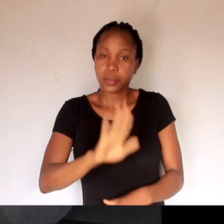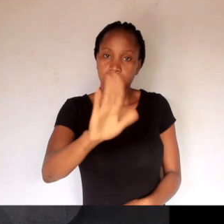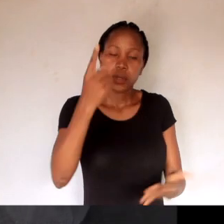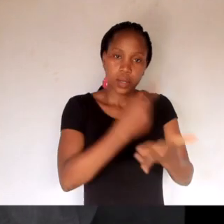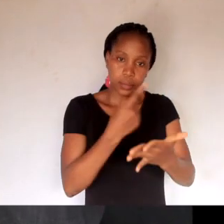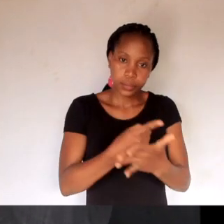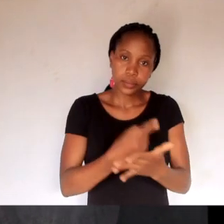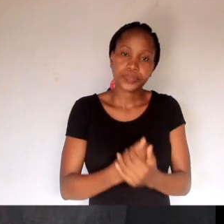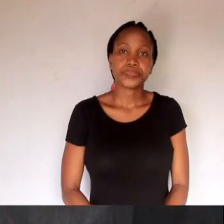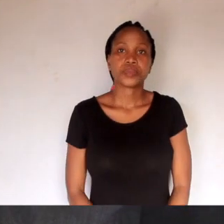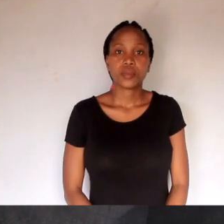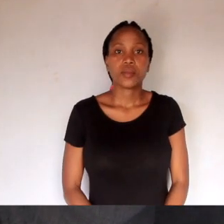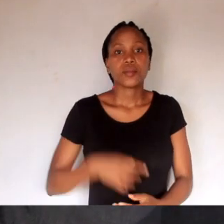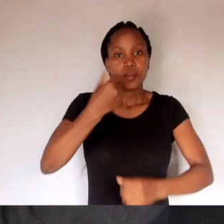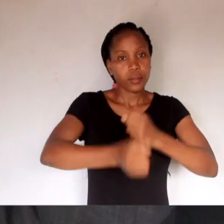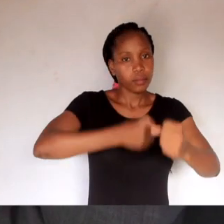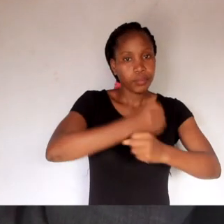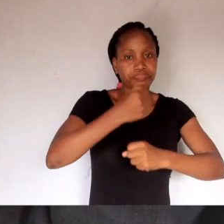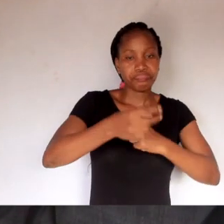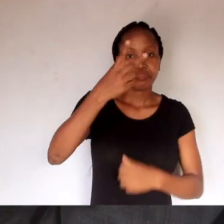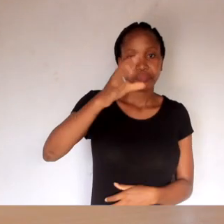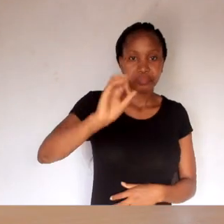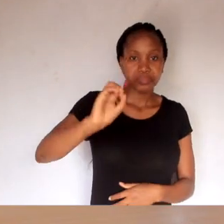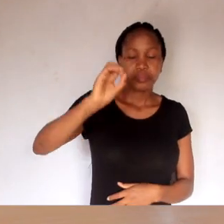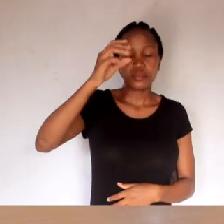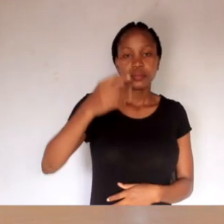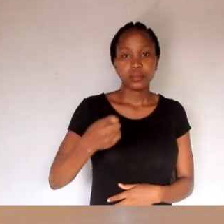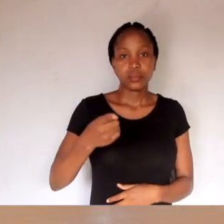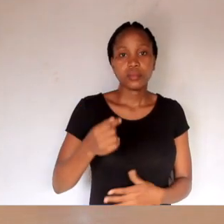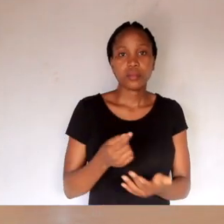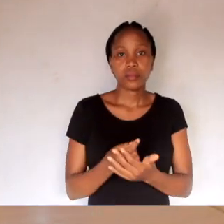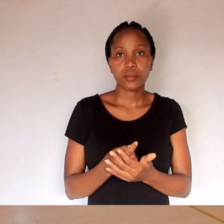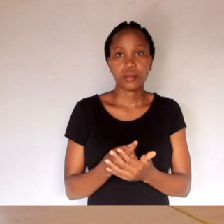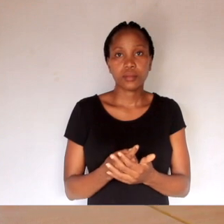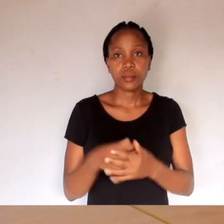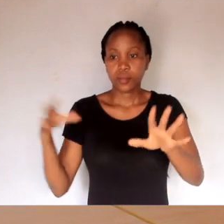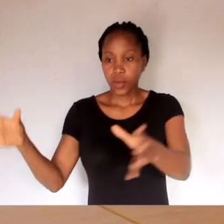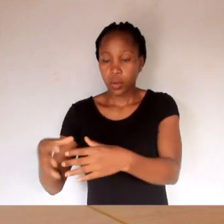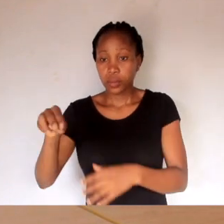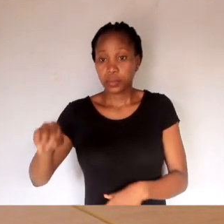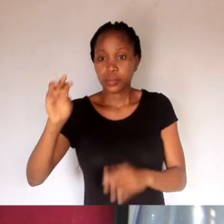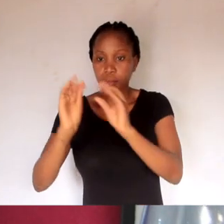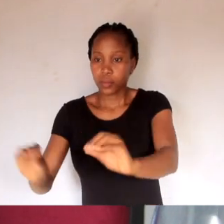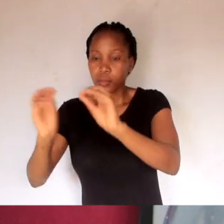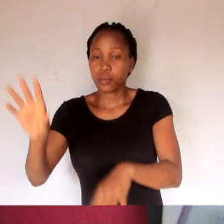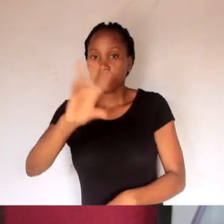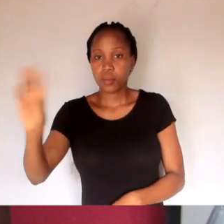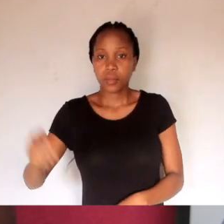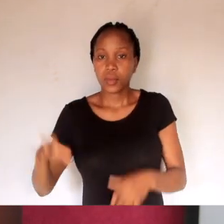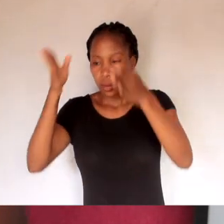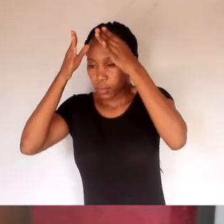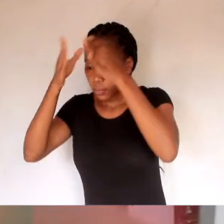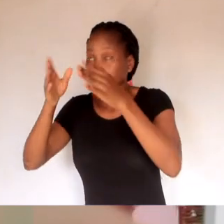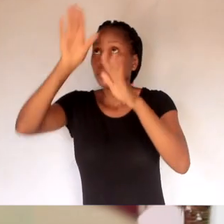importante. Nestes 20 anos, tornar o Movimento de Educação para Todos em uma organização de referência